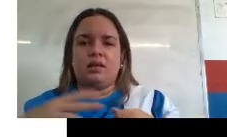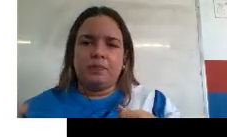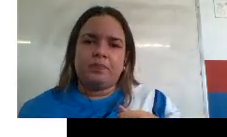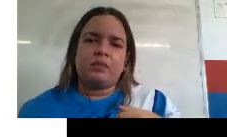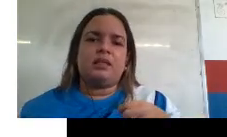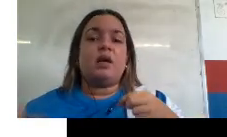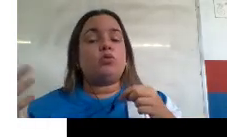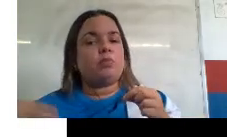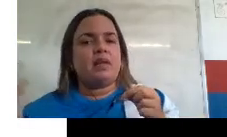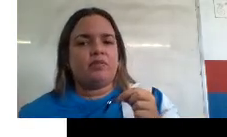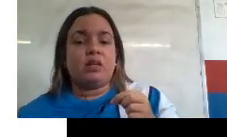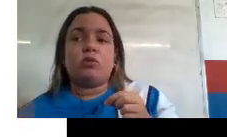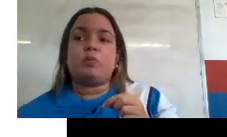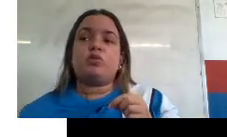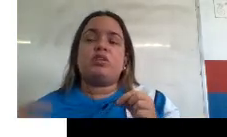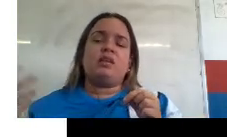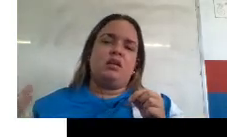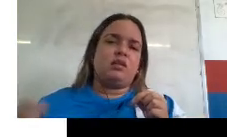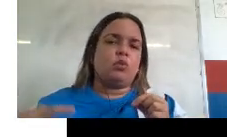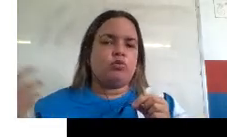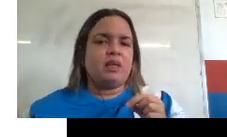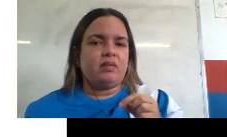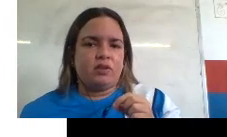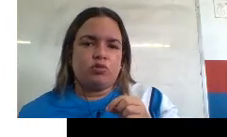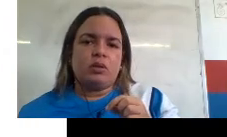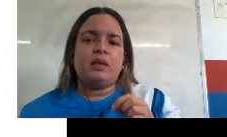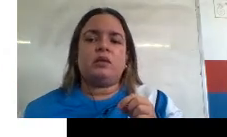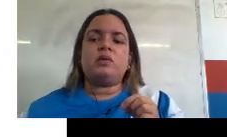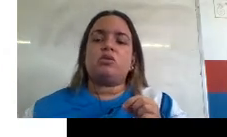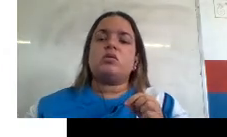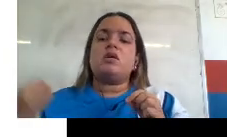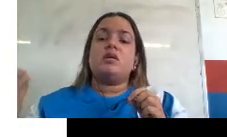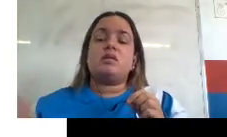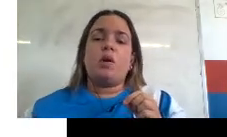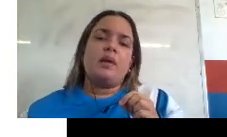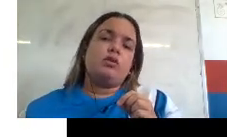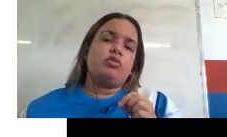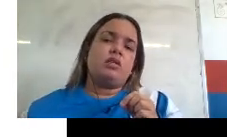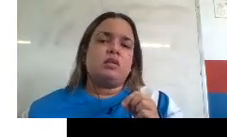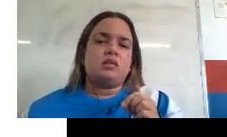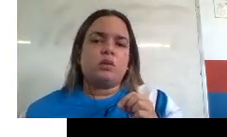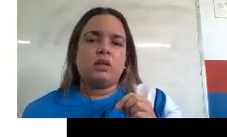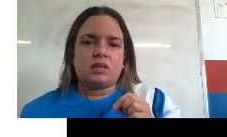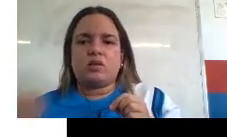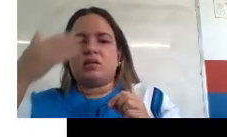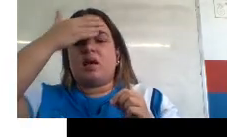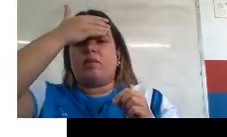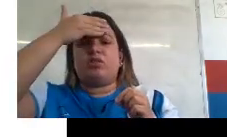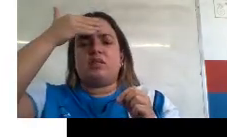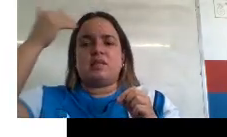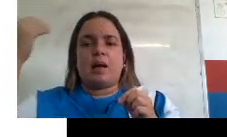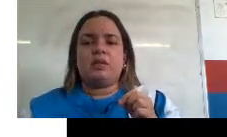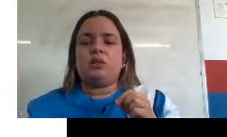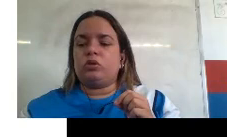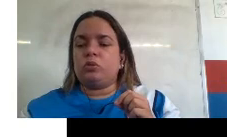tudo isso aí. Tem algumas pessoas que têm direito a alguns benefícios também, então isso são meios de segurança social.